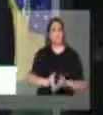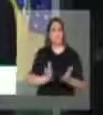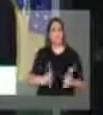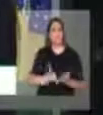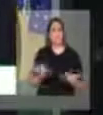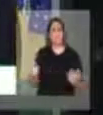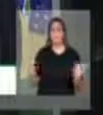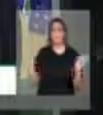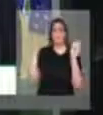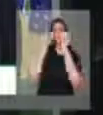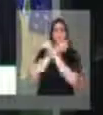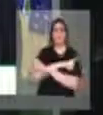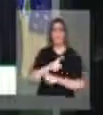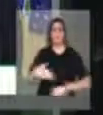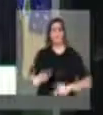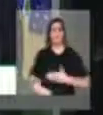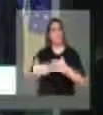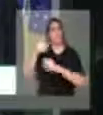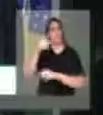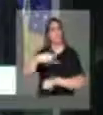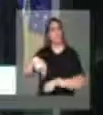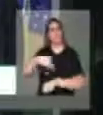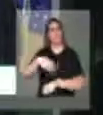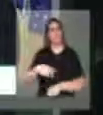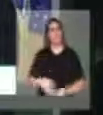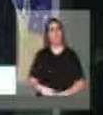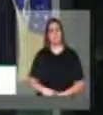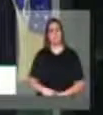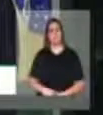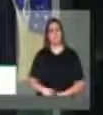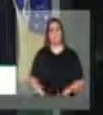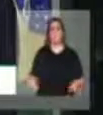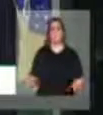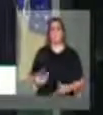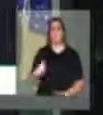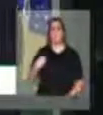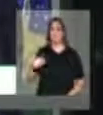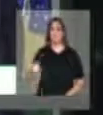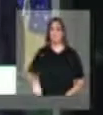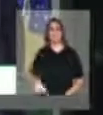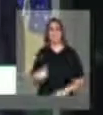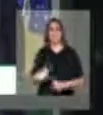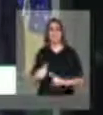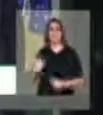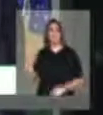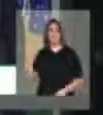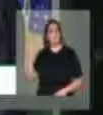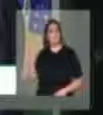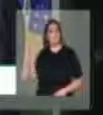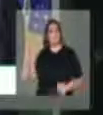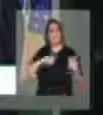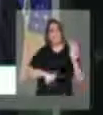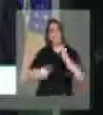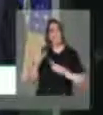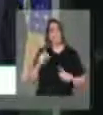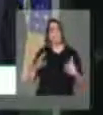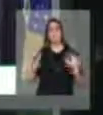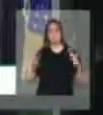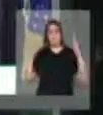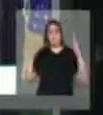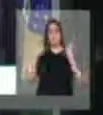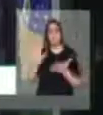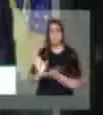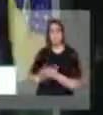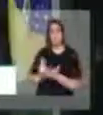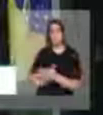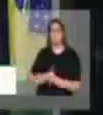crescimento. Então, nós estamos aqui hoje para festejar o passado dos nossos heróis, que nós temos que